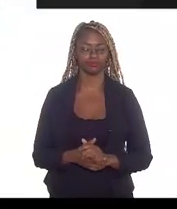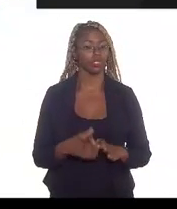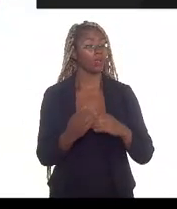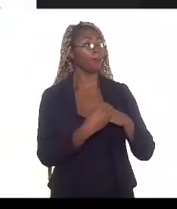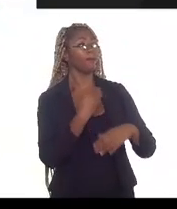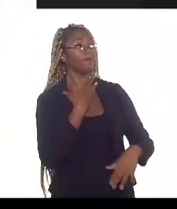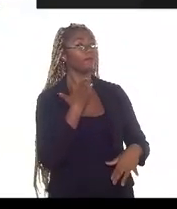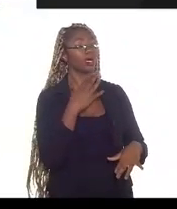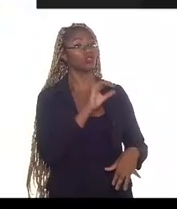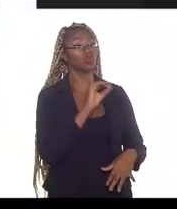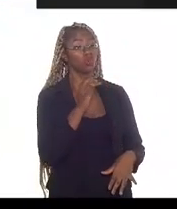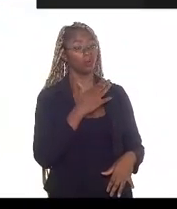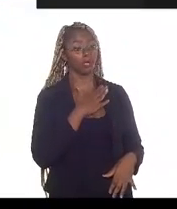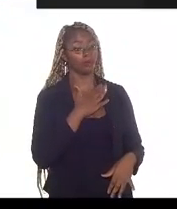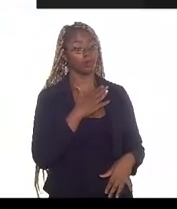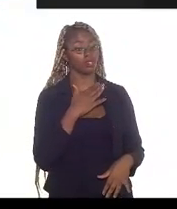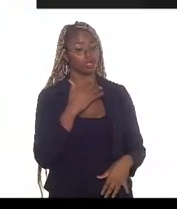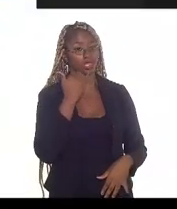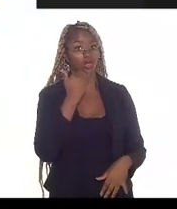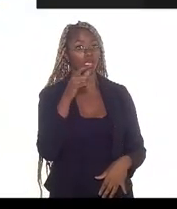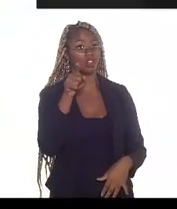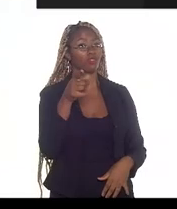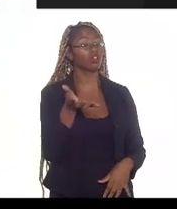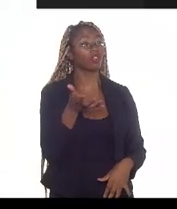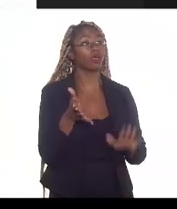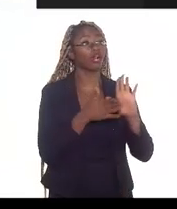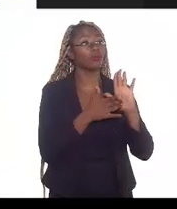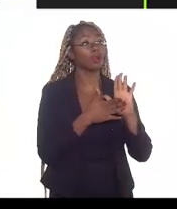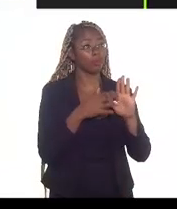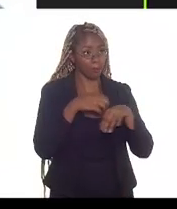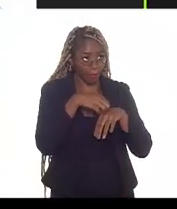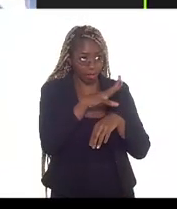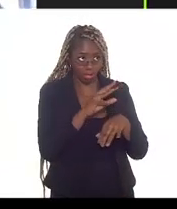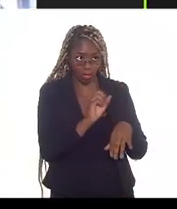mim no telefone que o senhor está usando, que eu quero mandar aquela proposta do senhor.